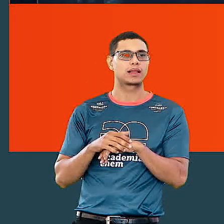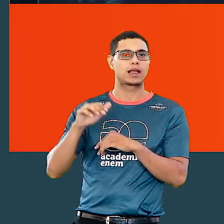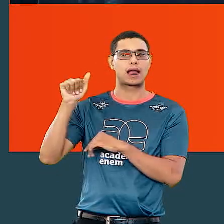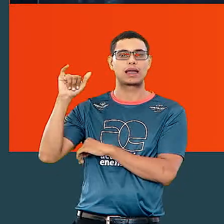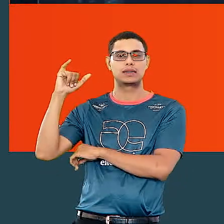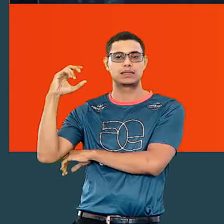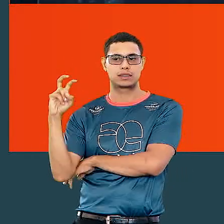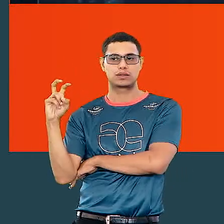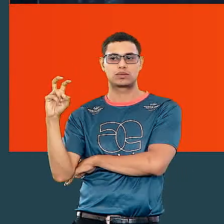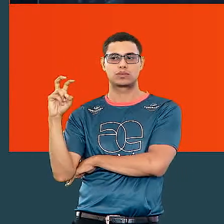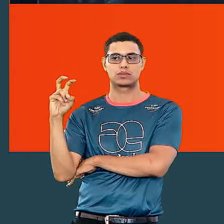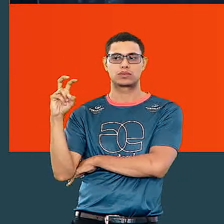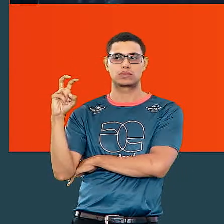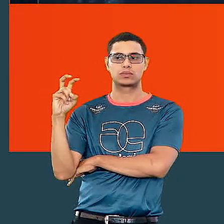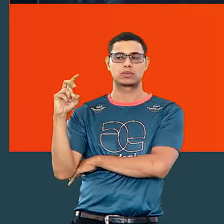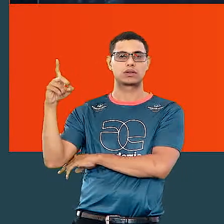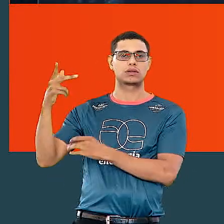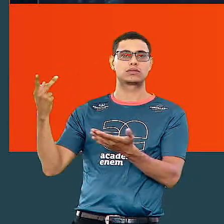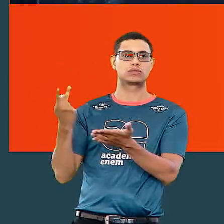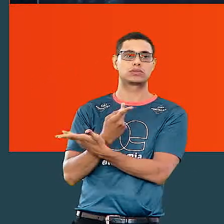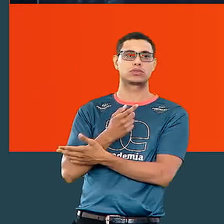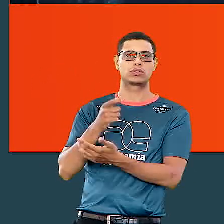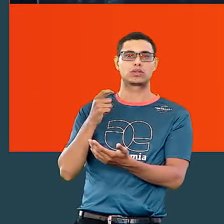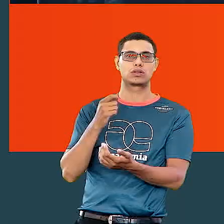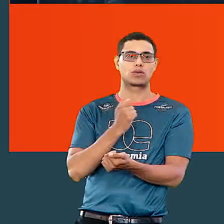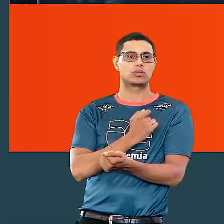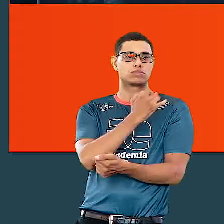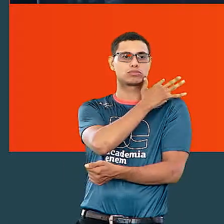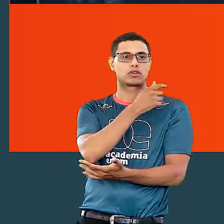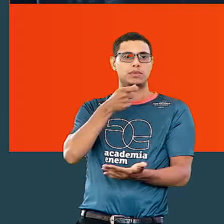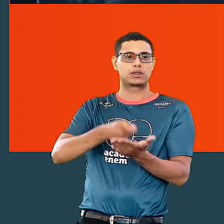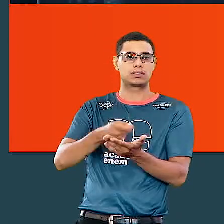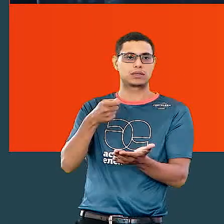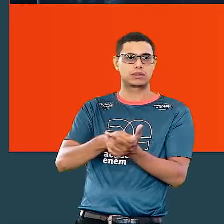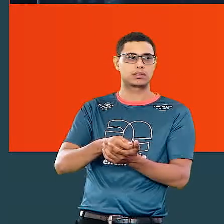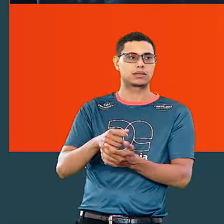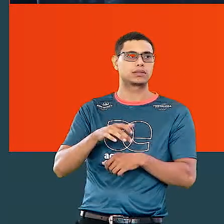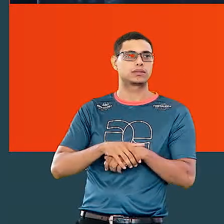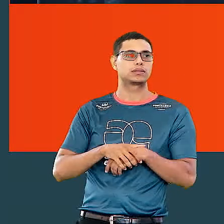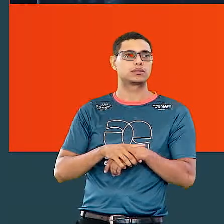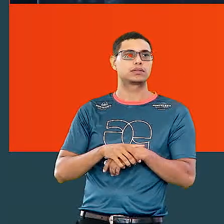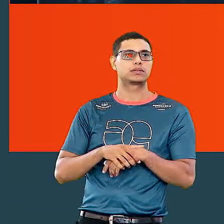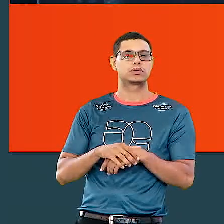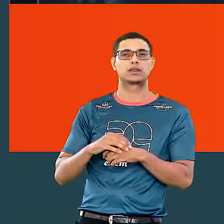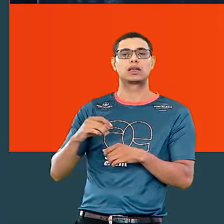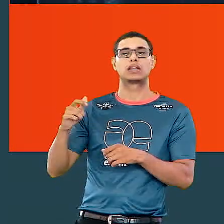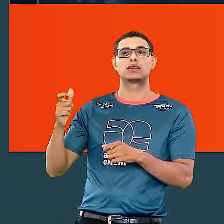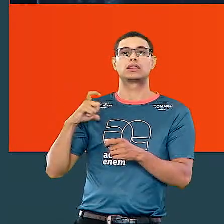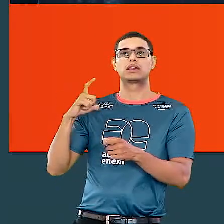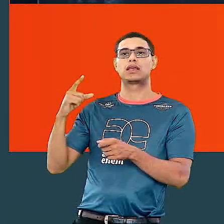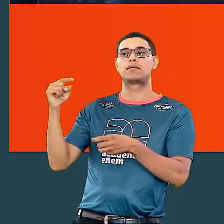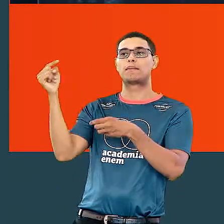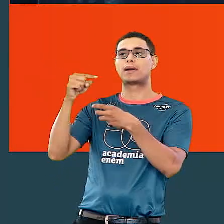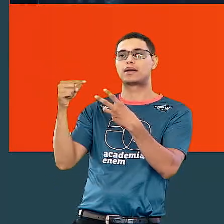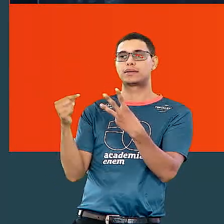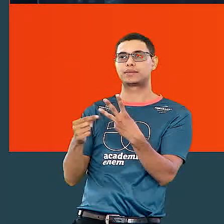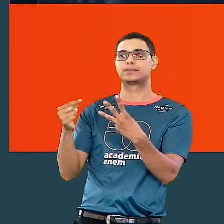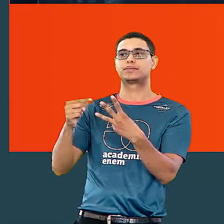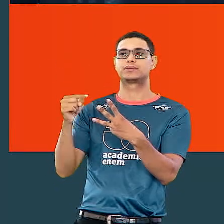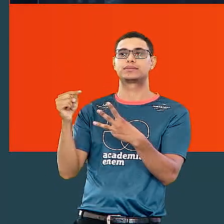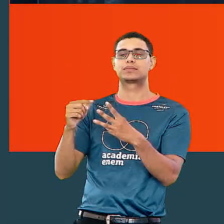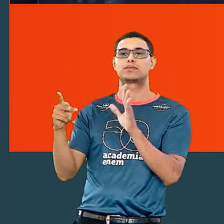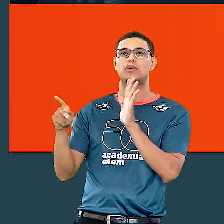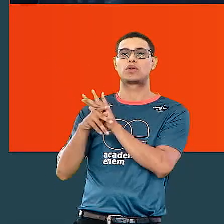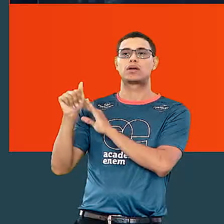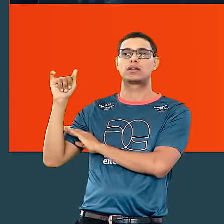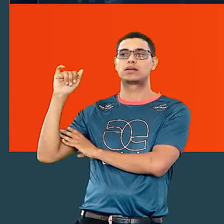AI-5. AI-5 aconteceu na ditadura civil-militar brasileira e estabelece 3 coisas. Quais são as 3 coisas